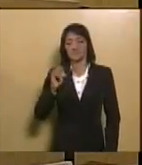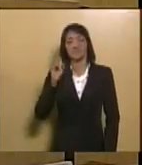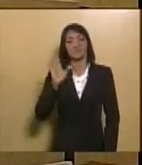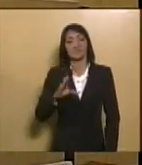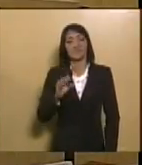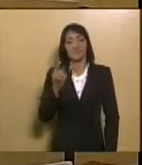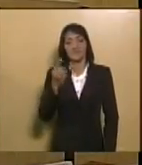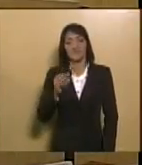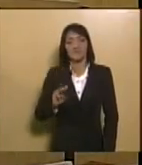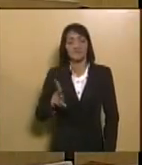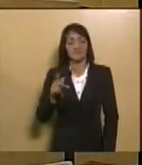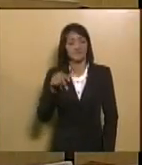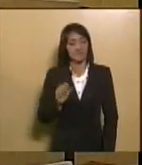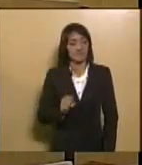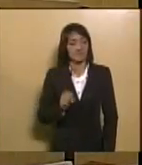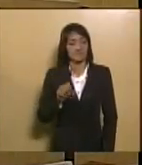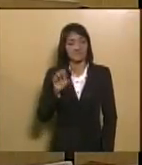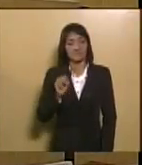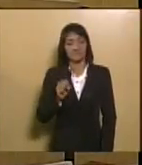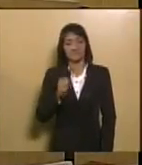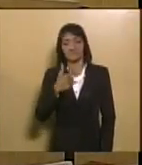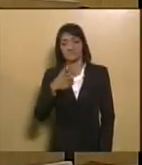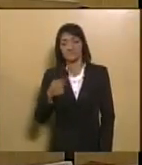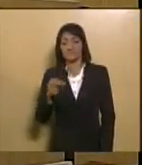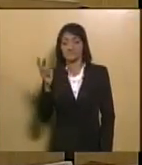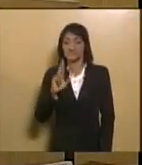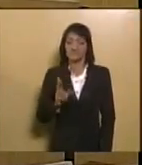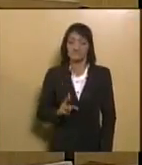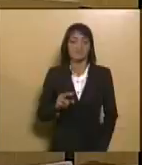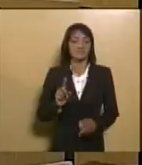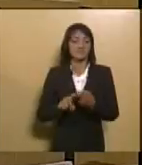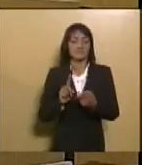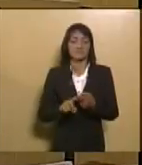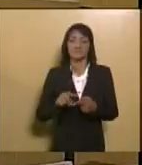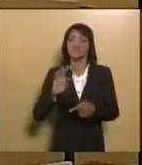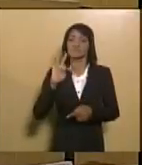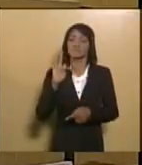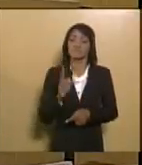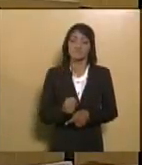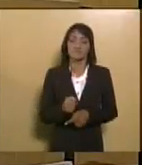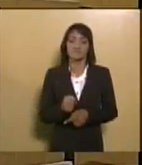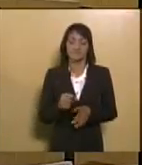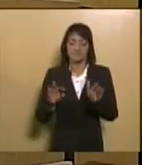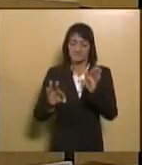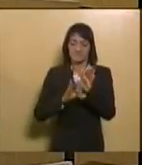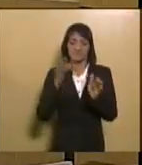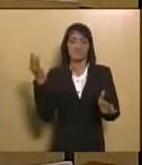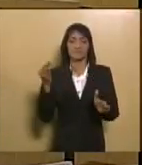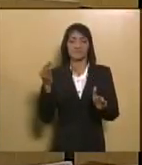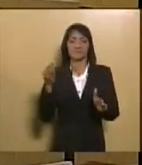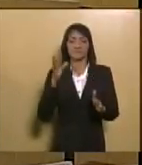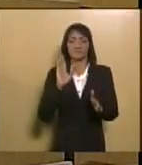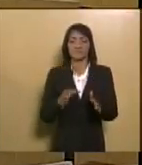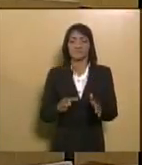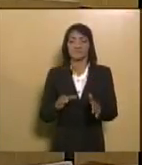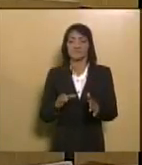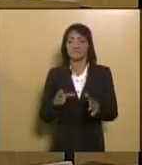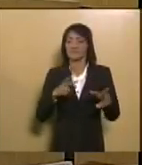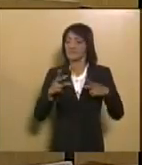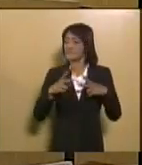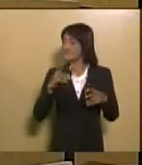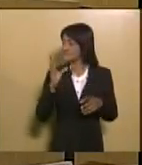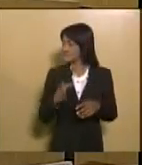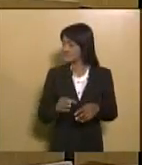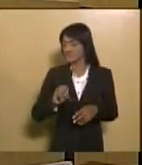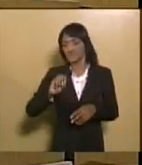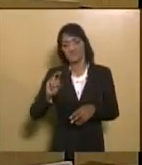1.800.000 no caso de realização da licitação do projeto, no todo ou em partes, e assinatura do contrato com o parceiro privado,